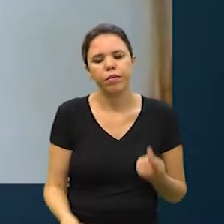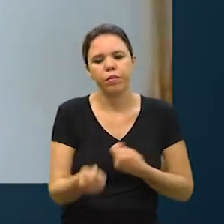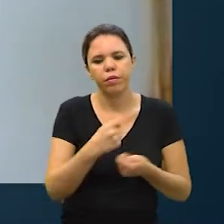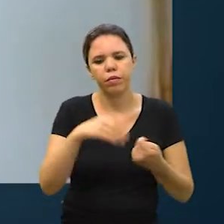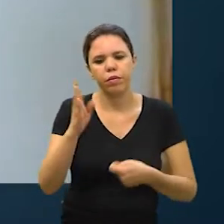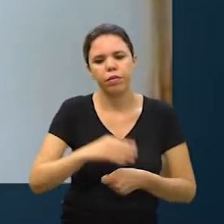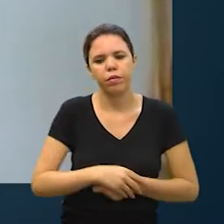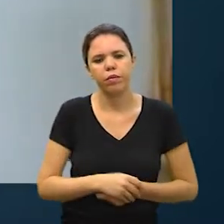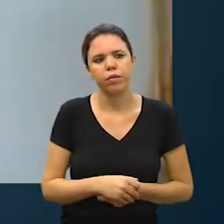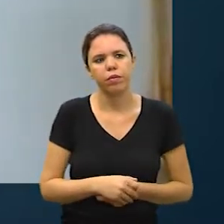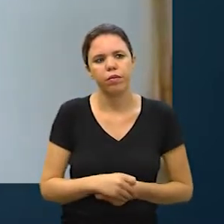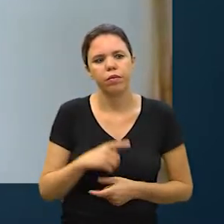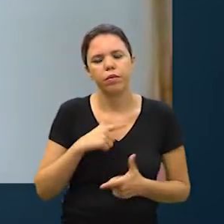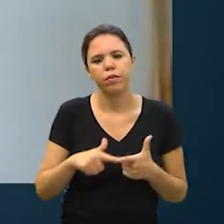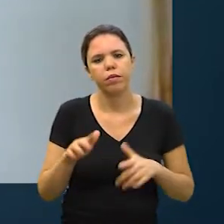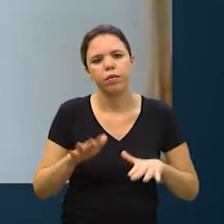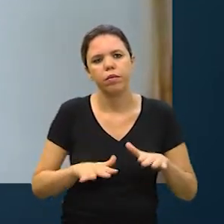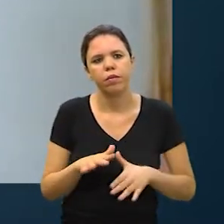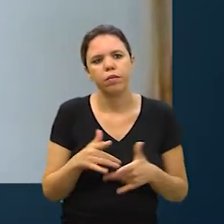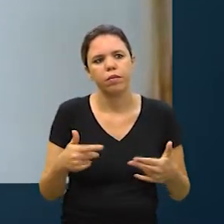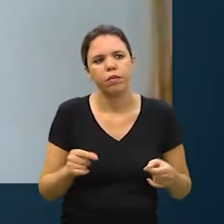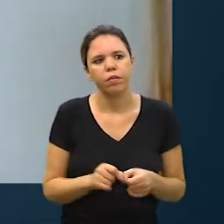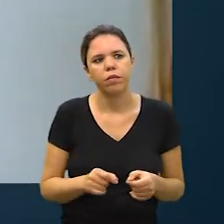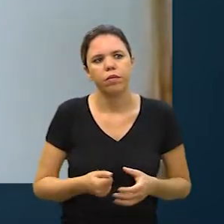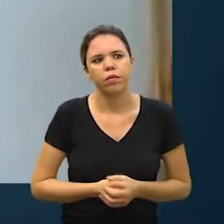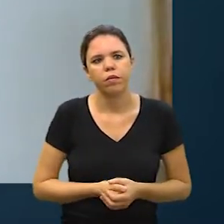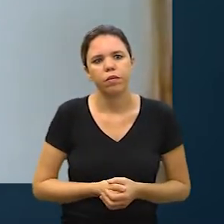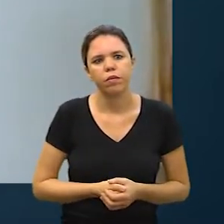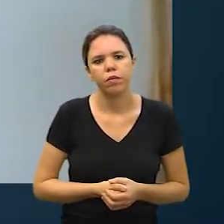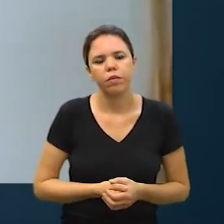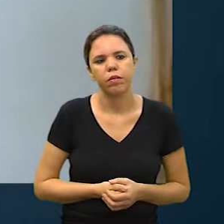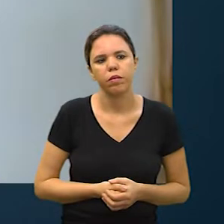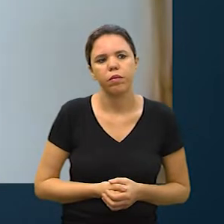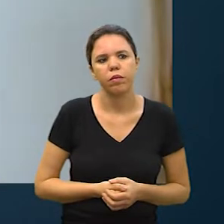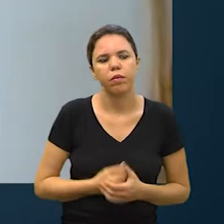Manter os negócios no Brasil, que tem problemas e demandas